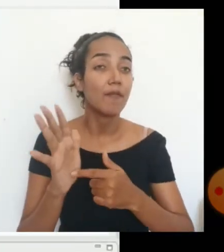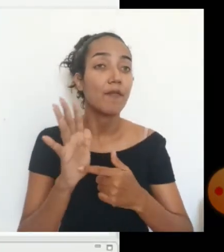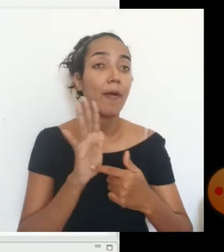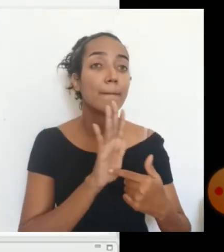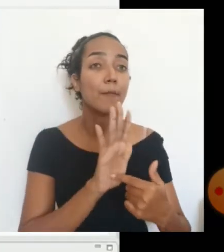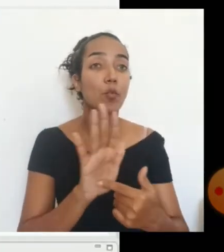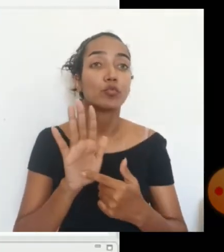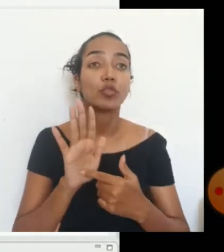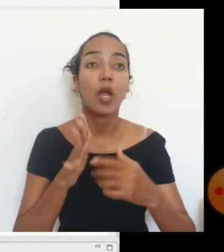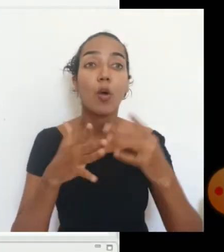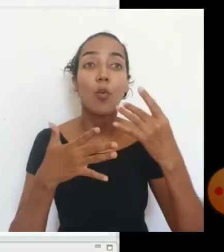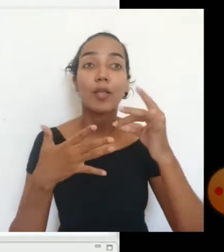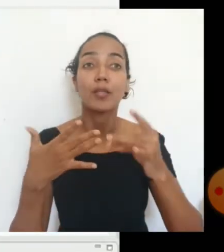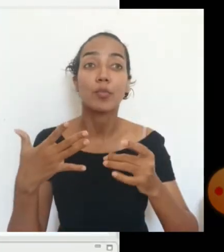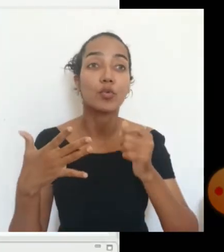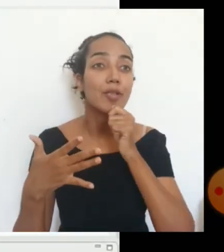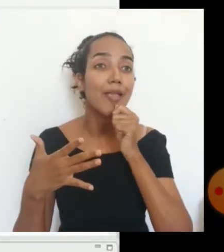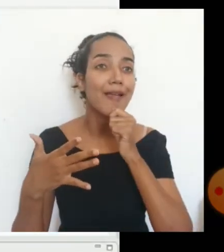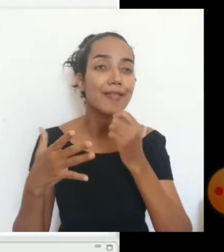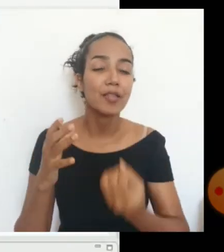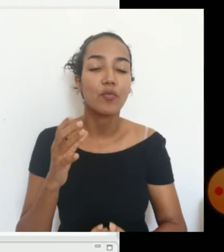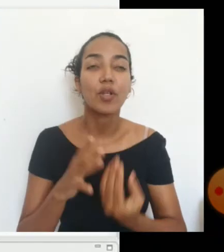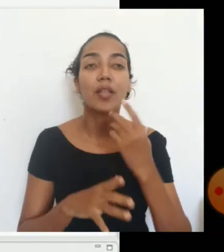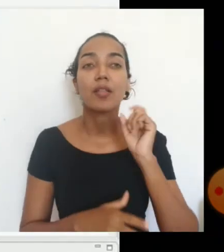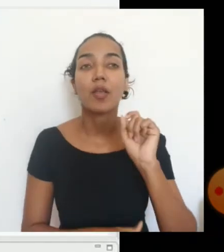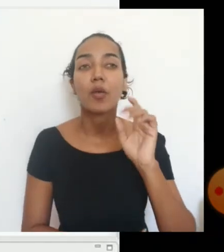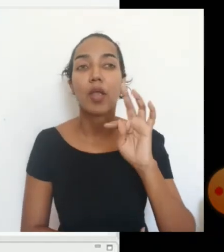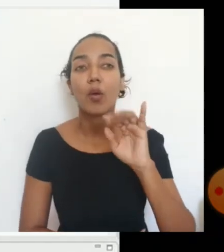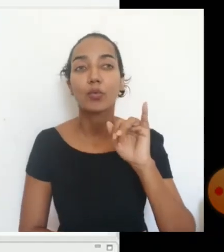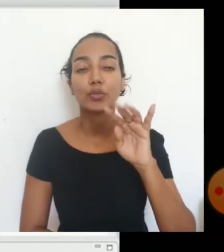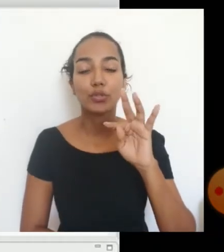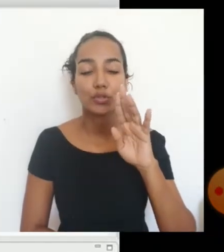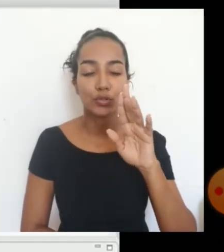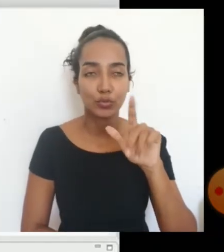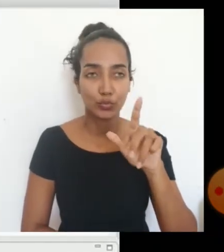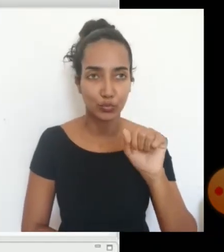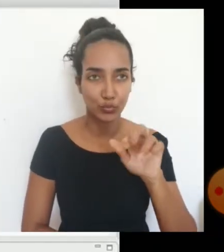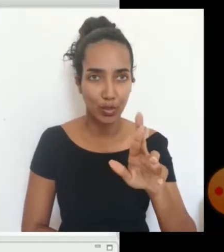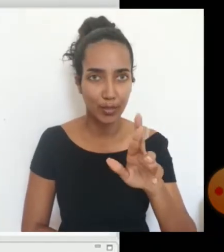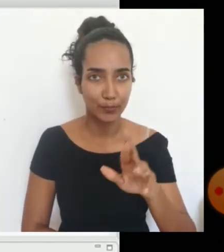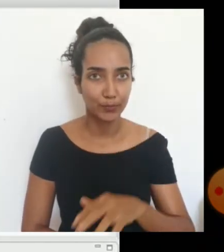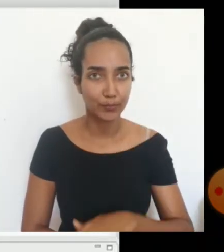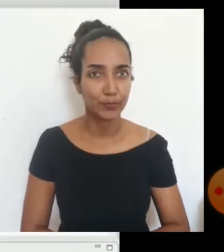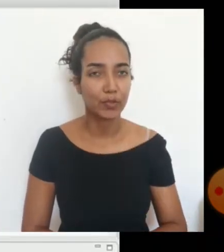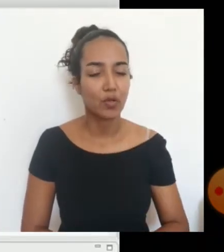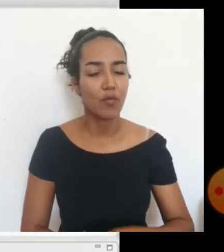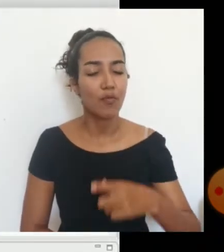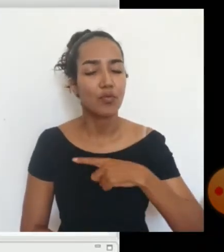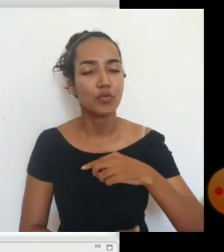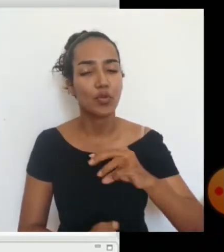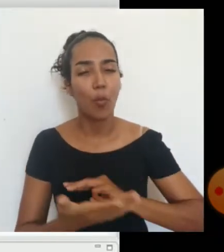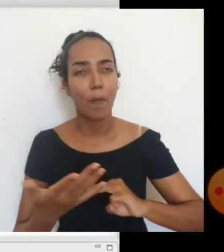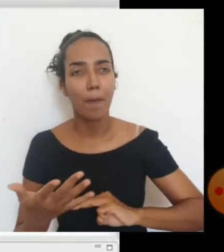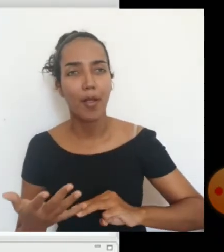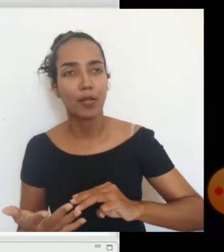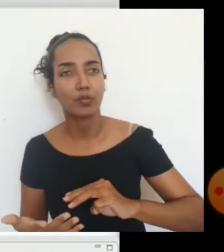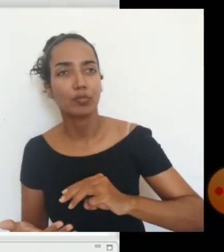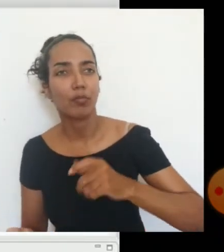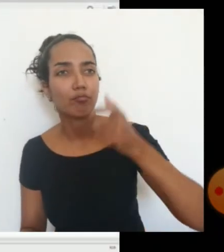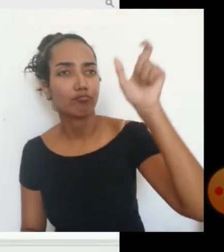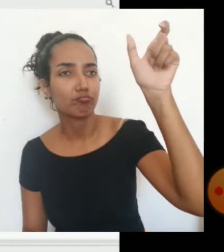Então eu vou ter um método aí, get titular, set titular, para setar o cliente da minha conta. Ok.